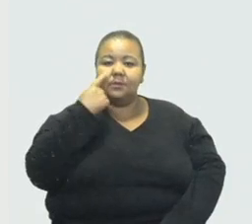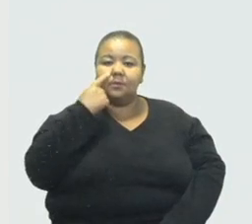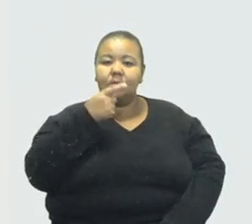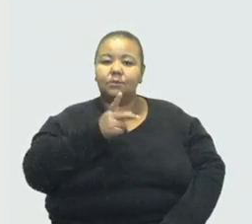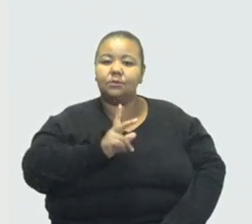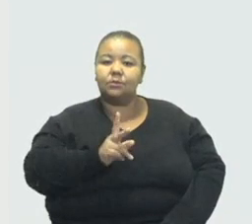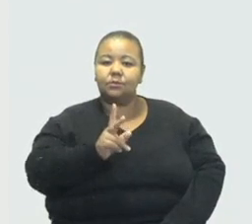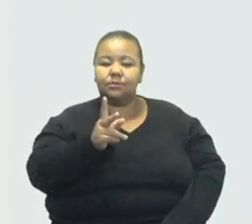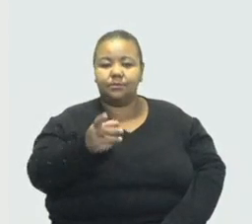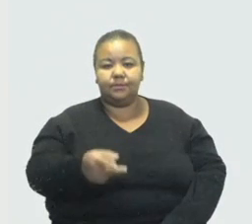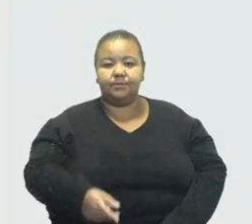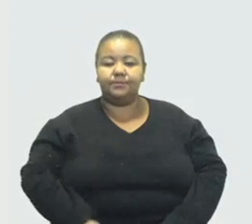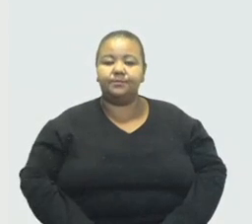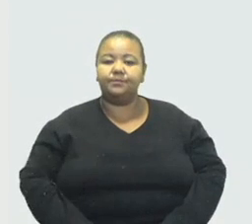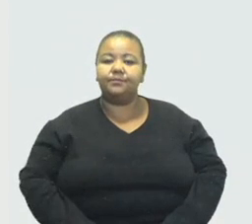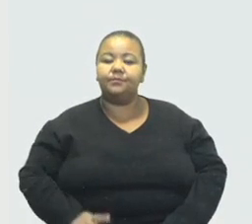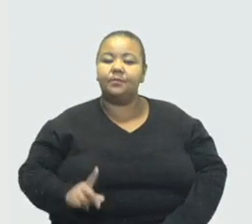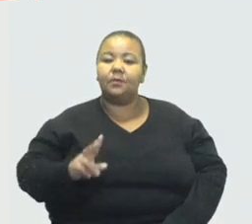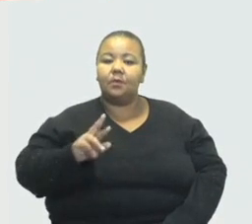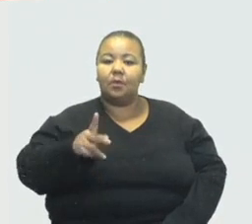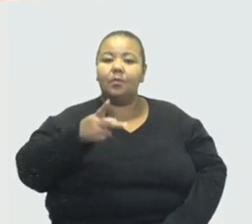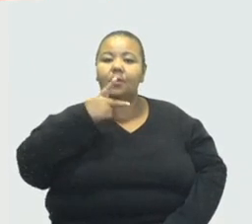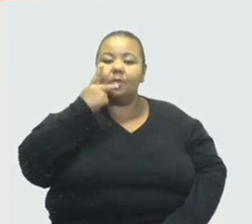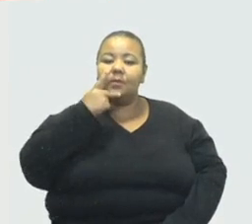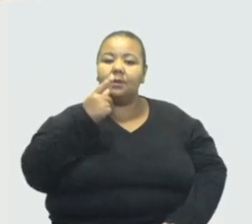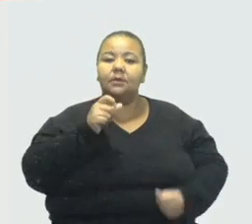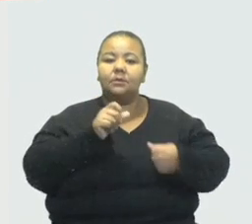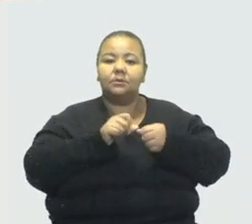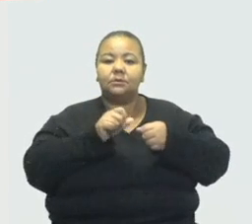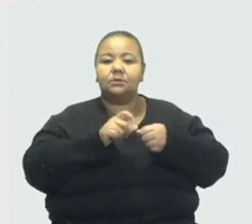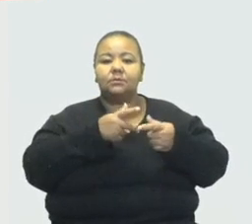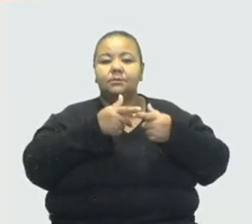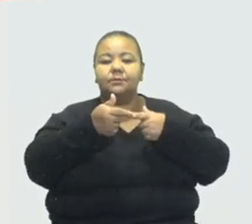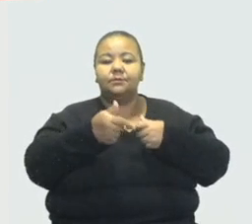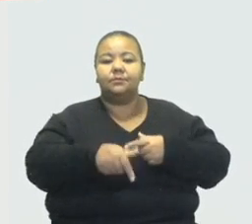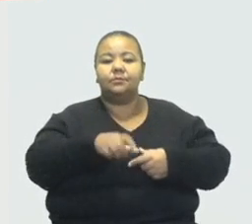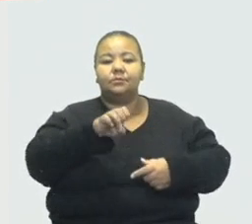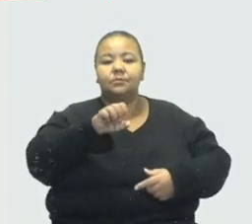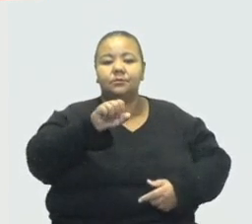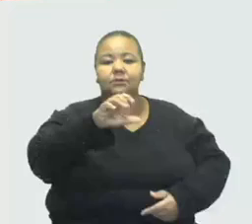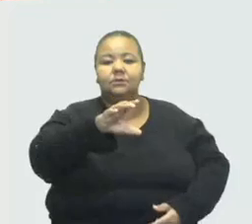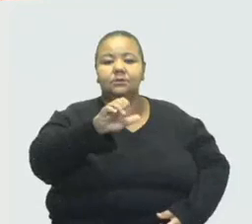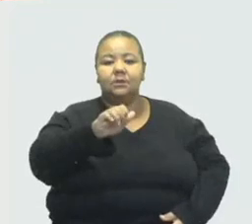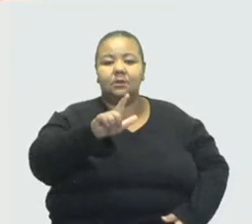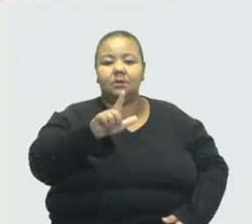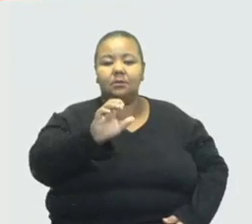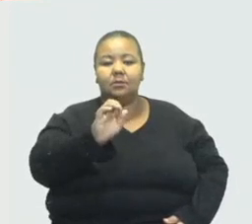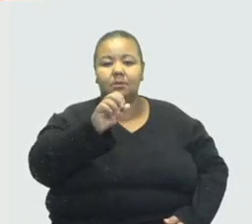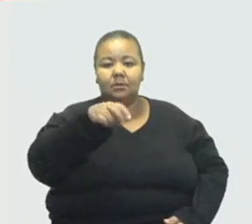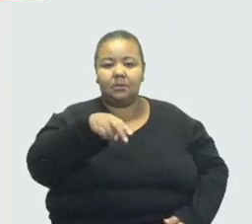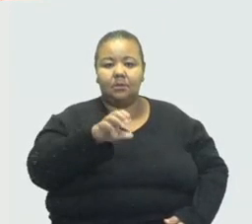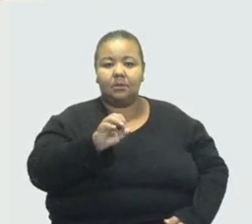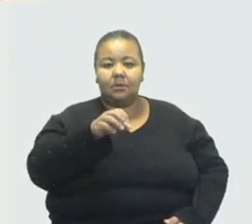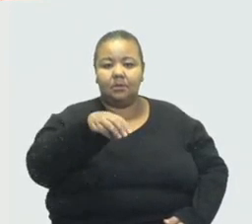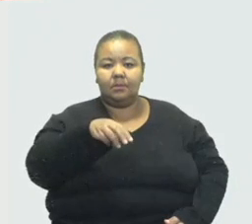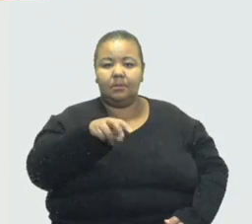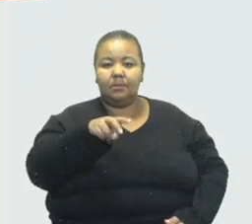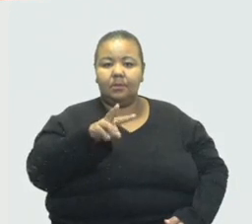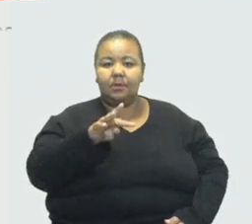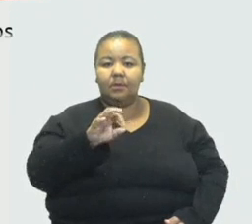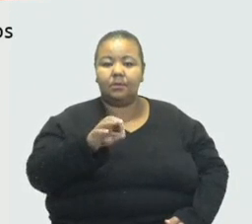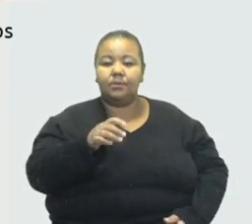slides. Como eu comentei, nós resolvemos eles por escalonamento. Nós vimos também